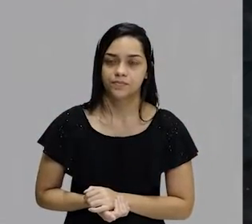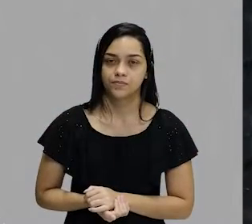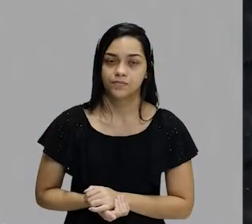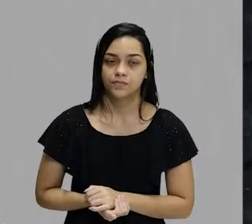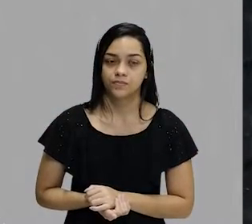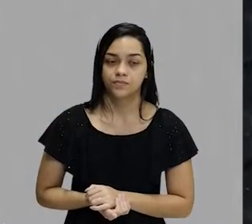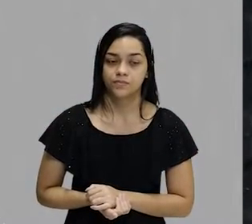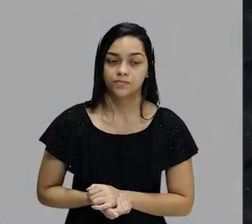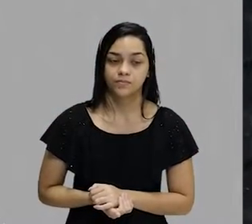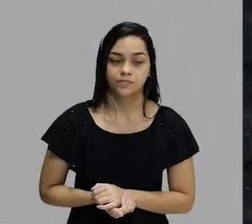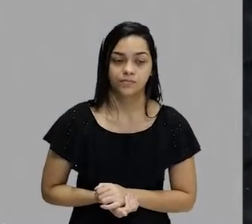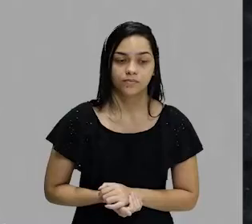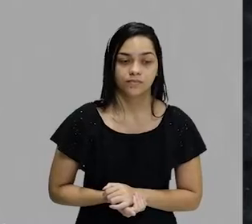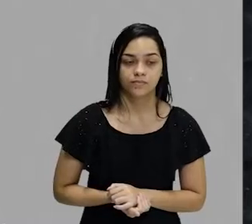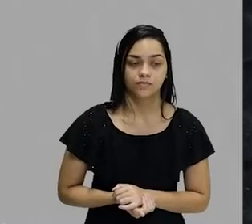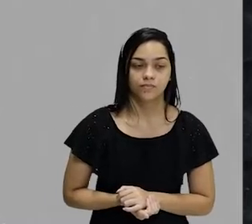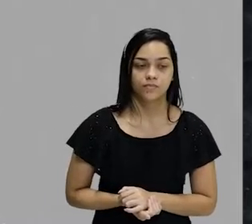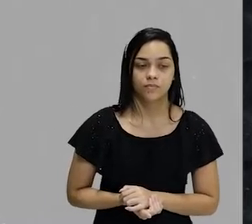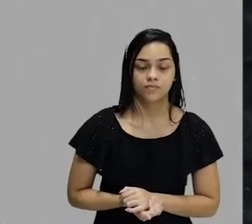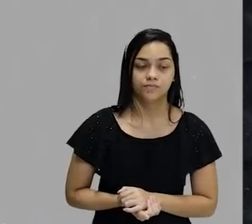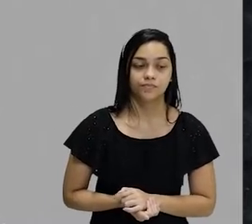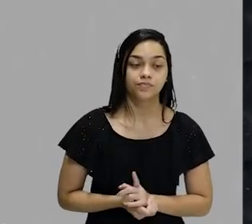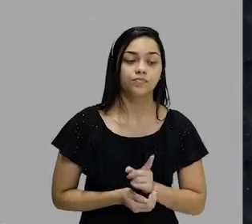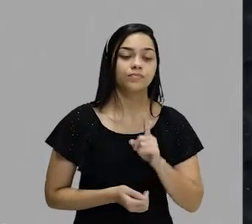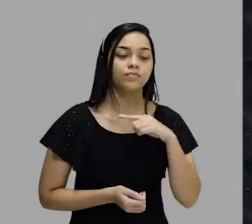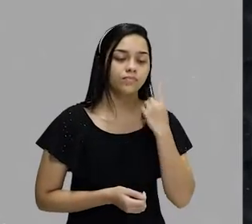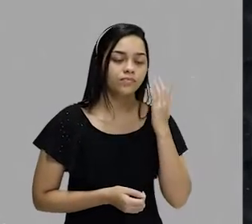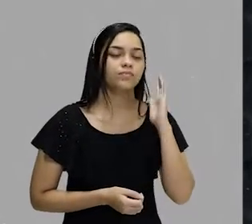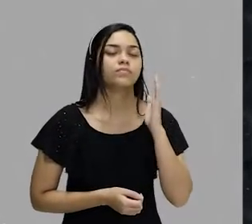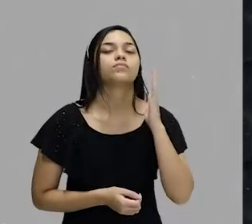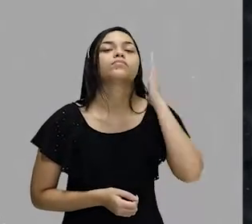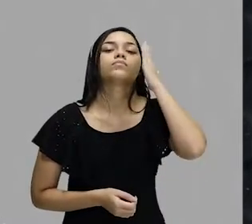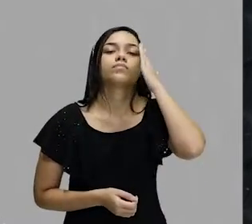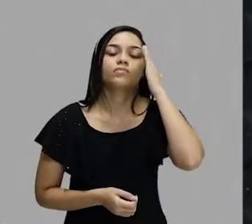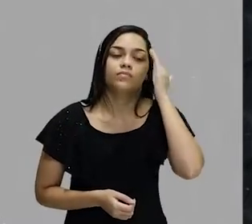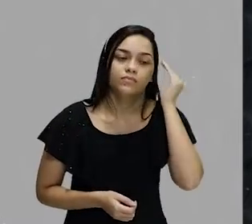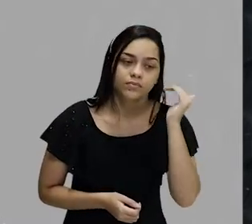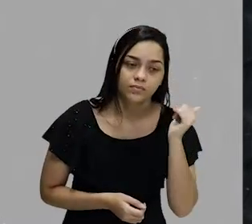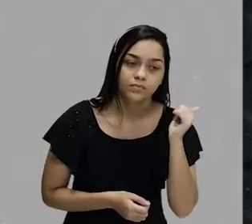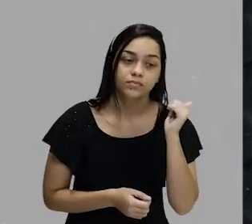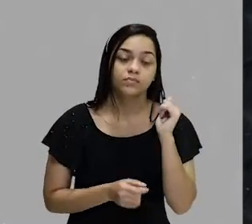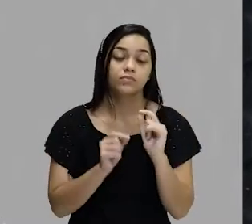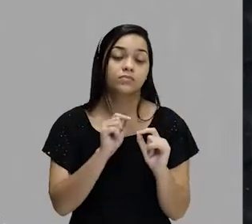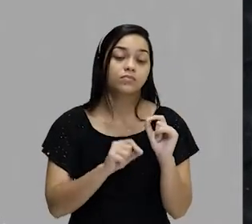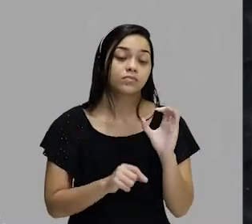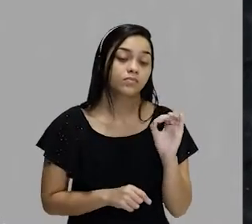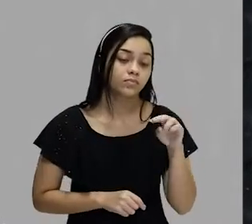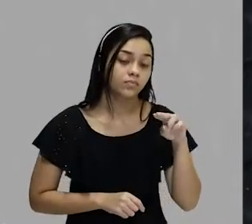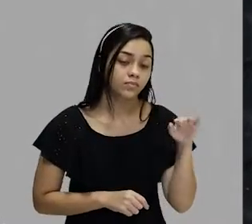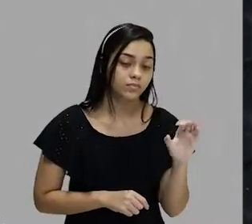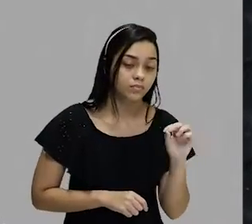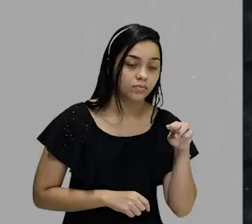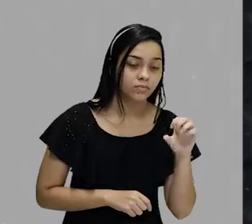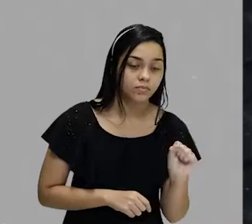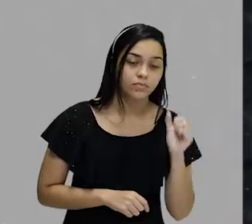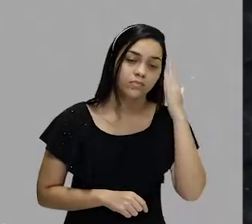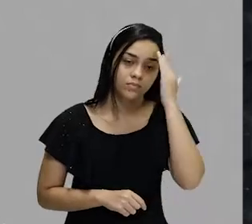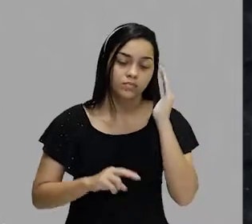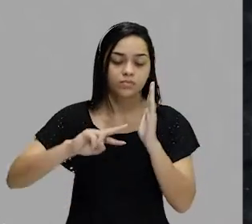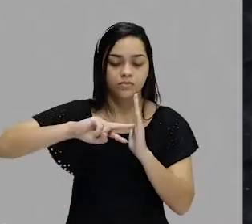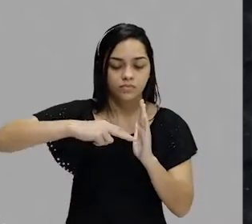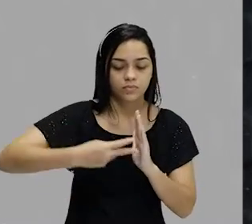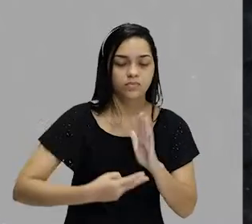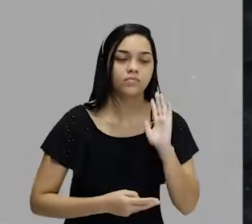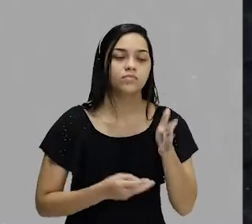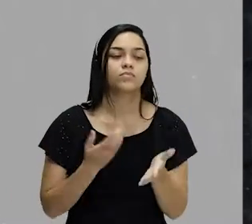conferindo-lhe precisão e clareza. Nós já sabemos o que são conjunções. Estudamos